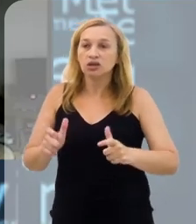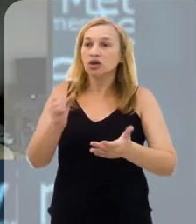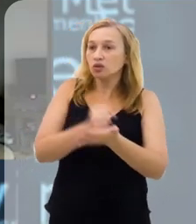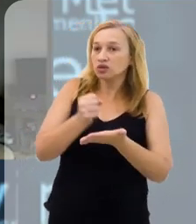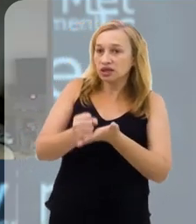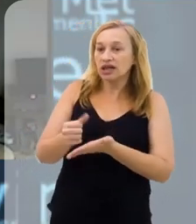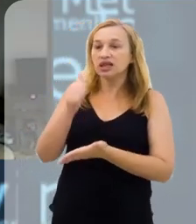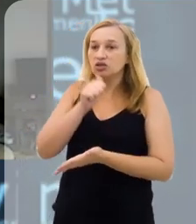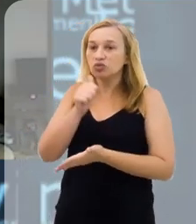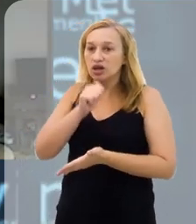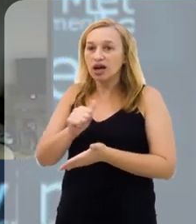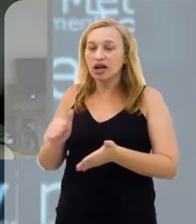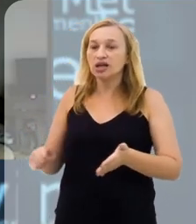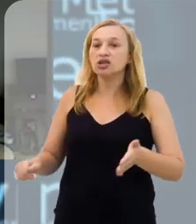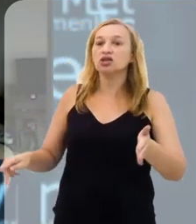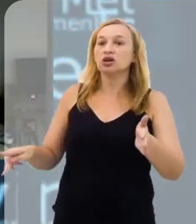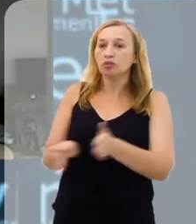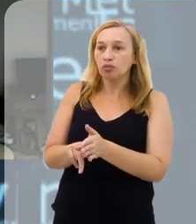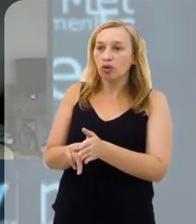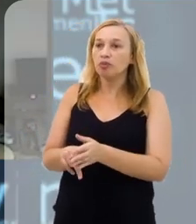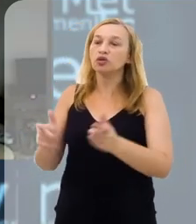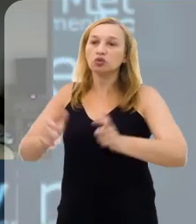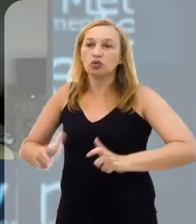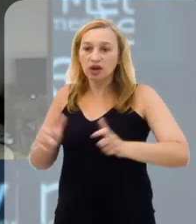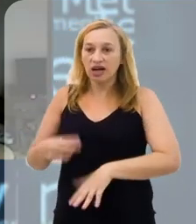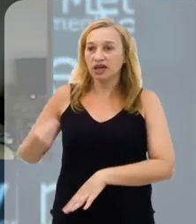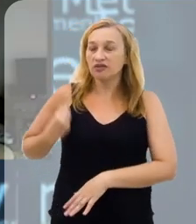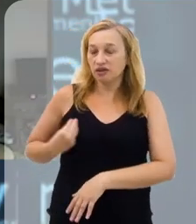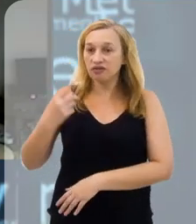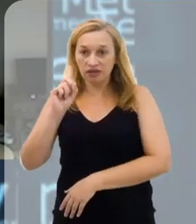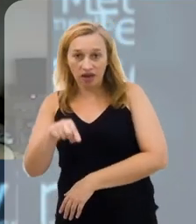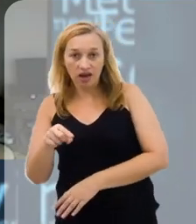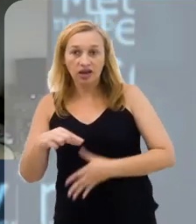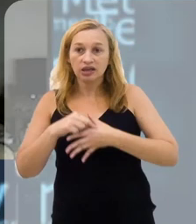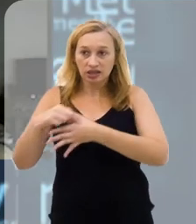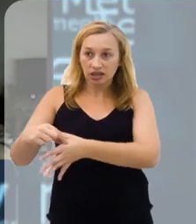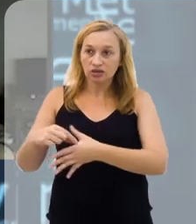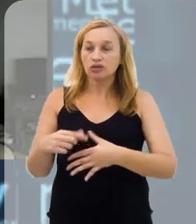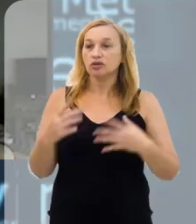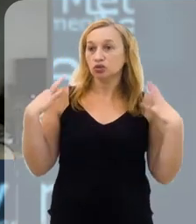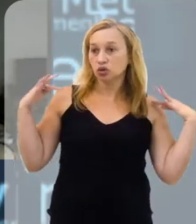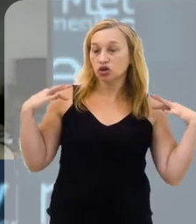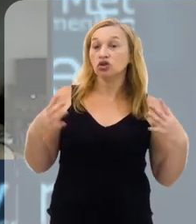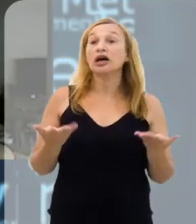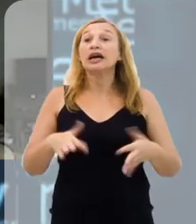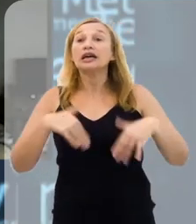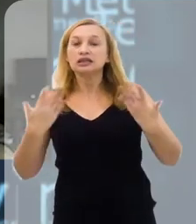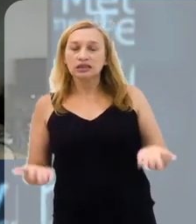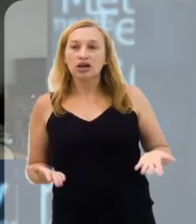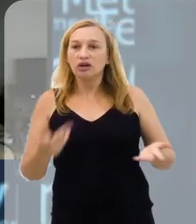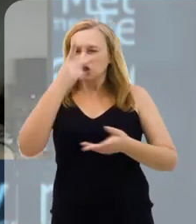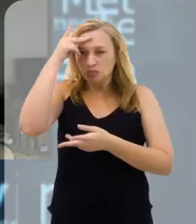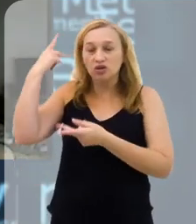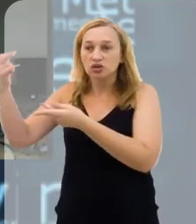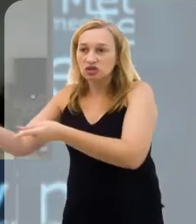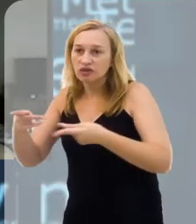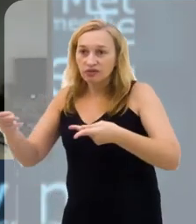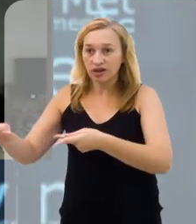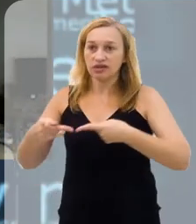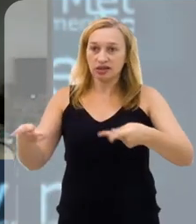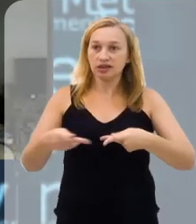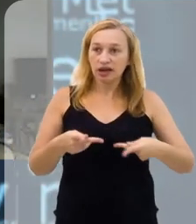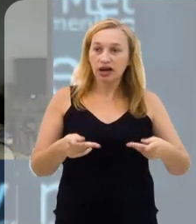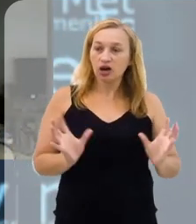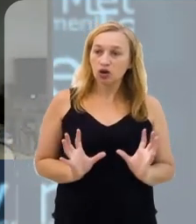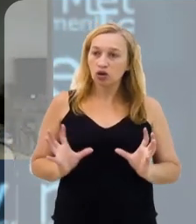uma guia local, porque eu sempre contrato as mulheres como guias de turismo, né? Então, esses